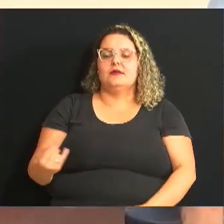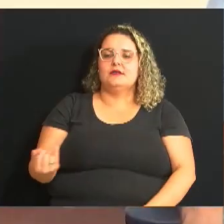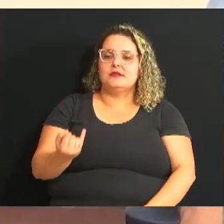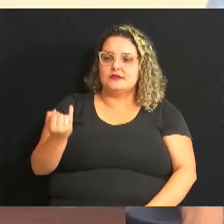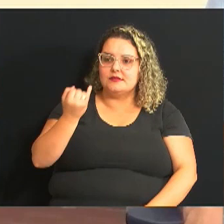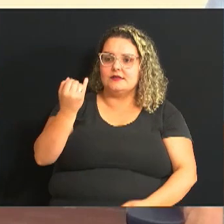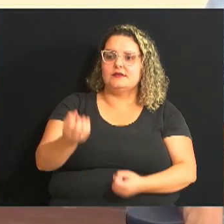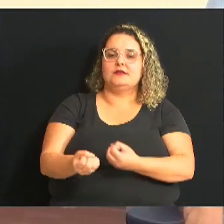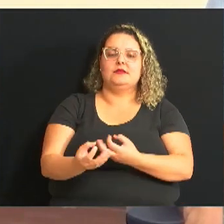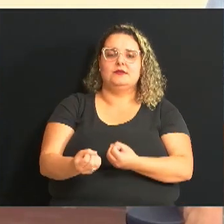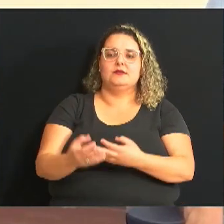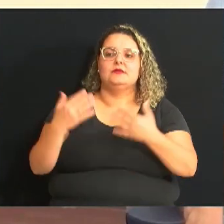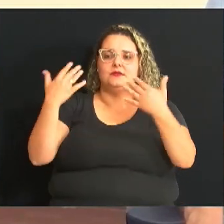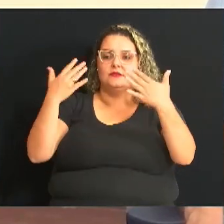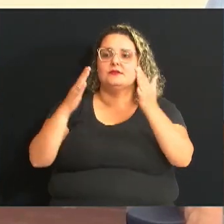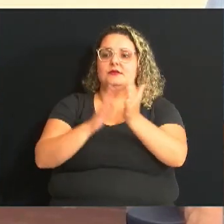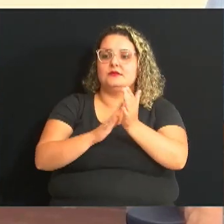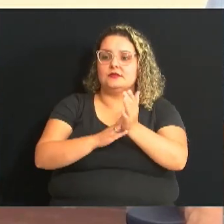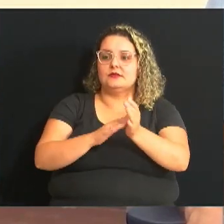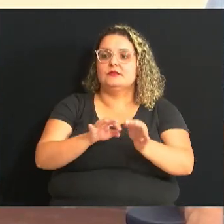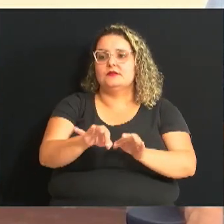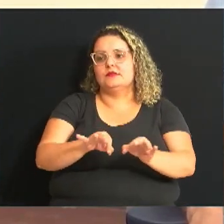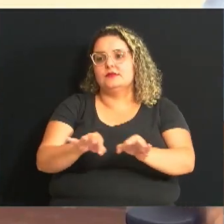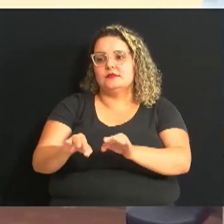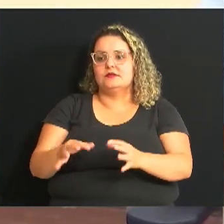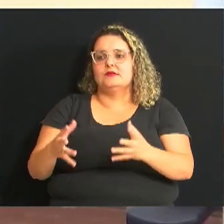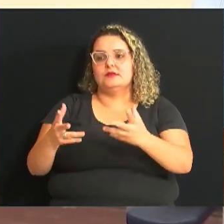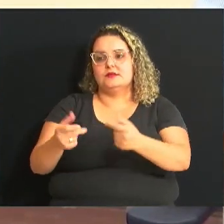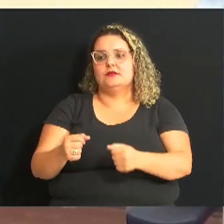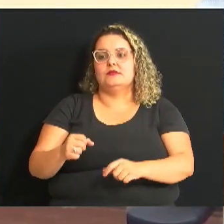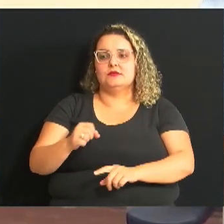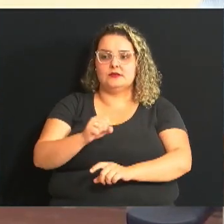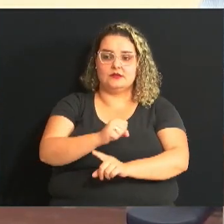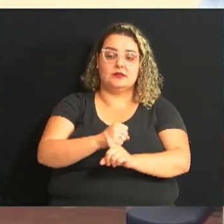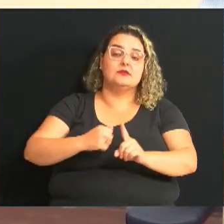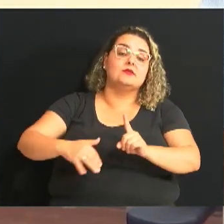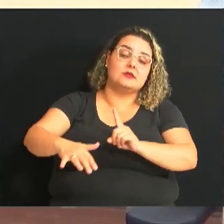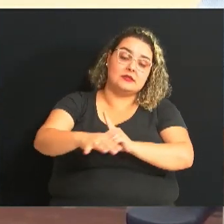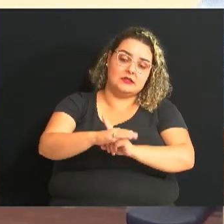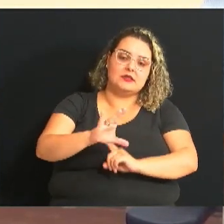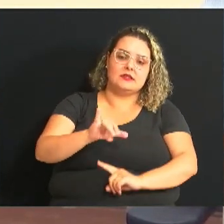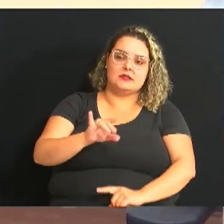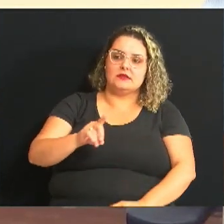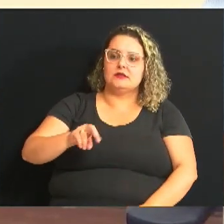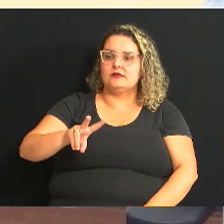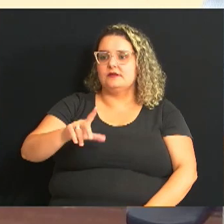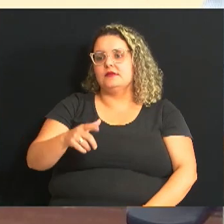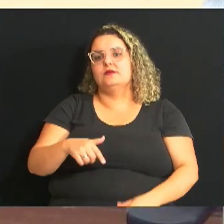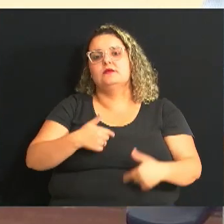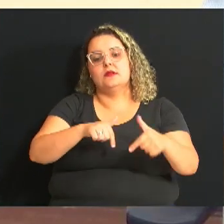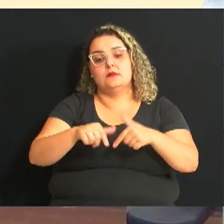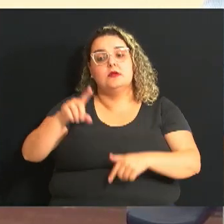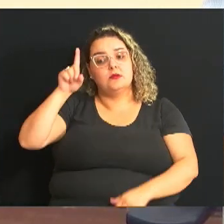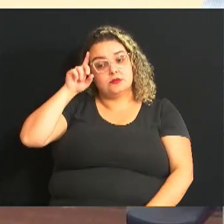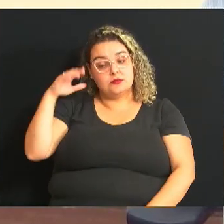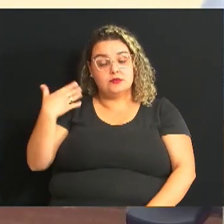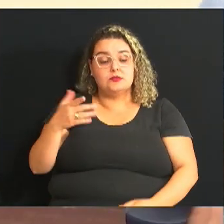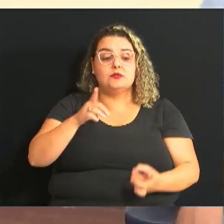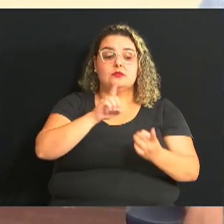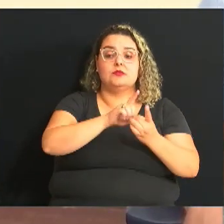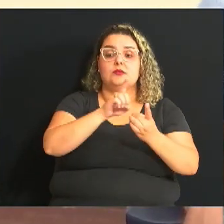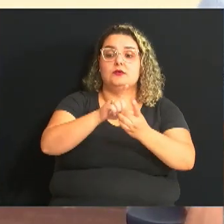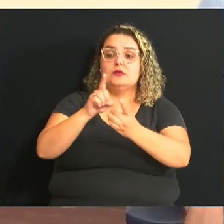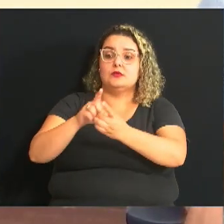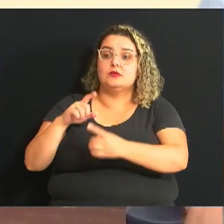Quero parabenizar todas as organizações da sociedade civil que trabalham todos os dias aí atendendo, né, as